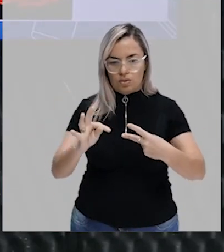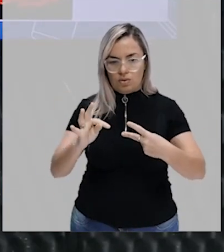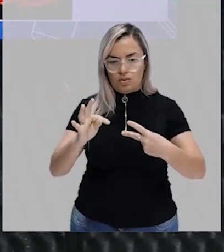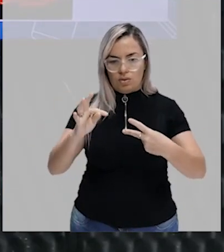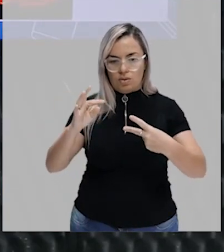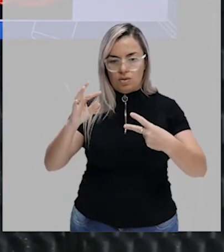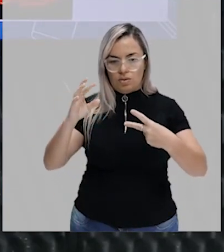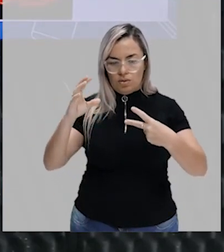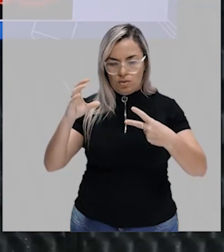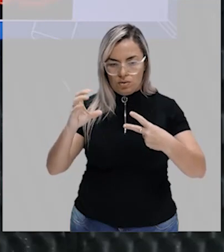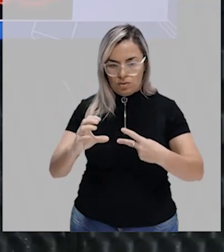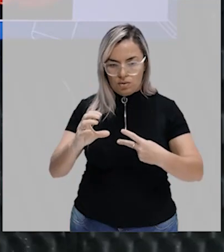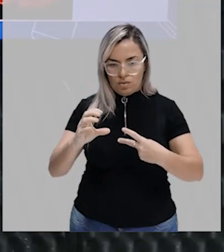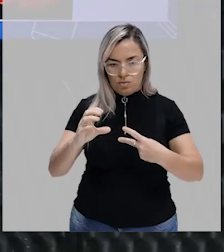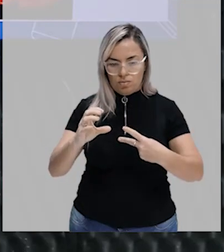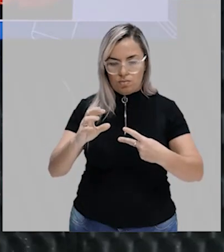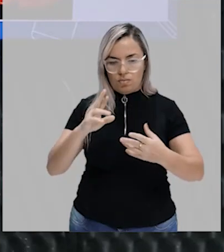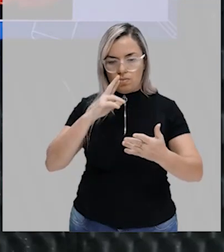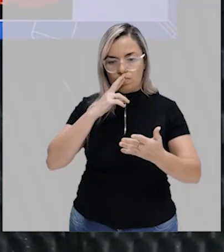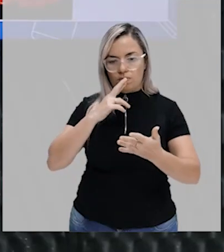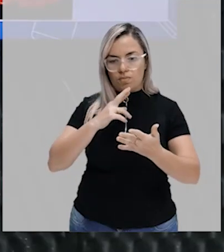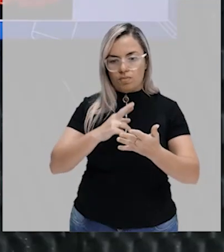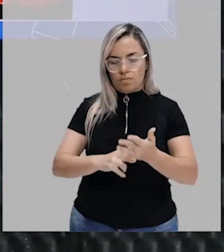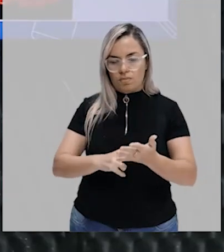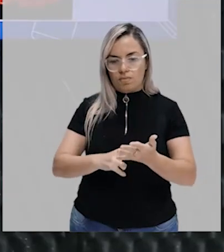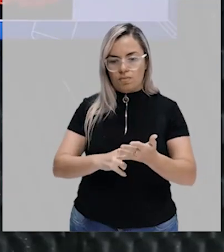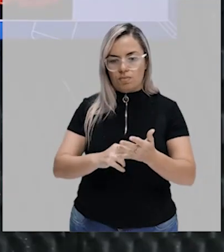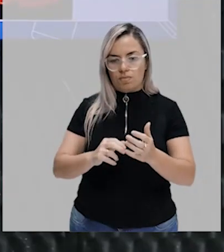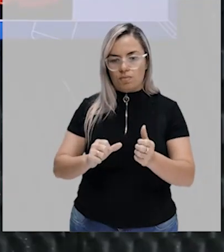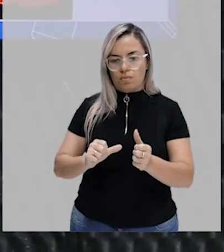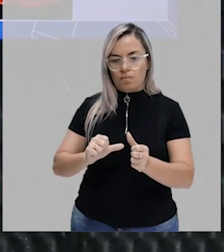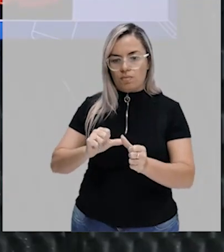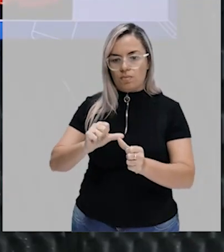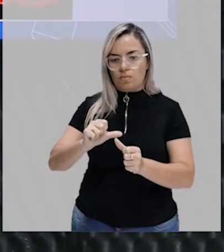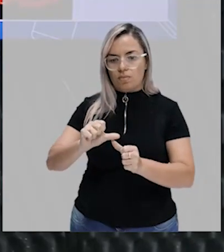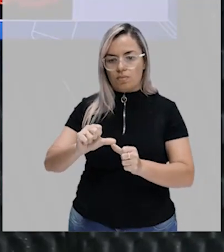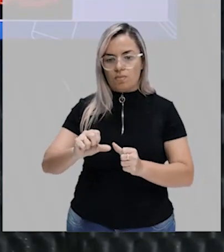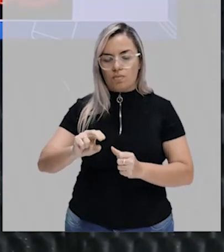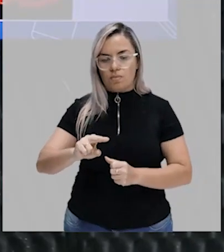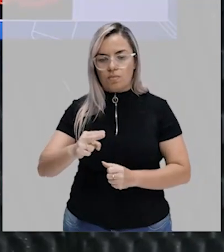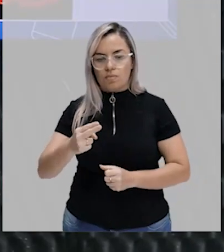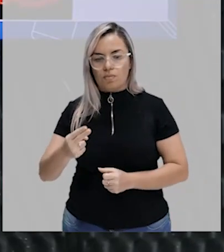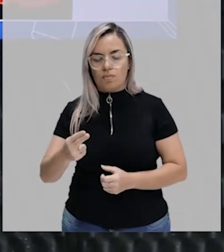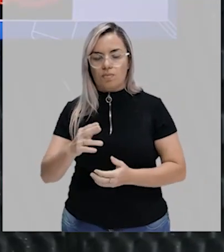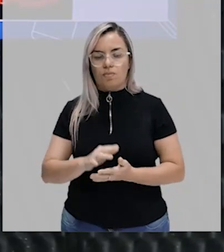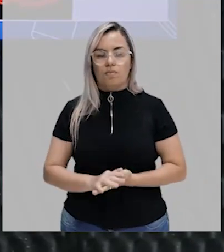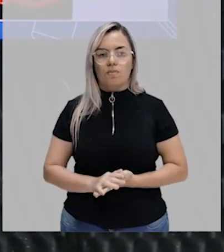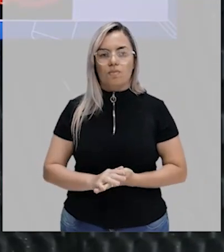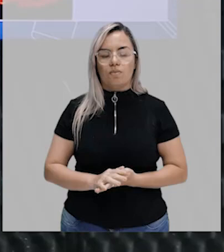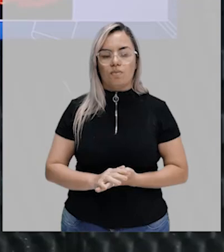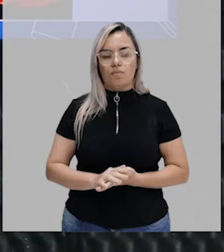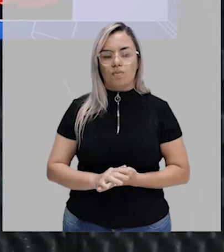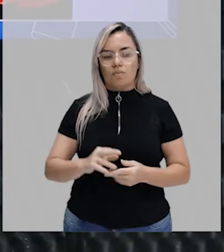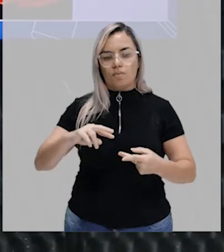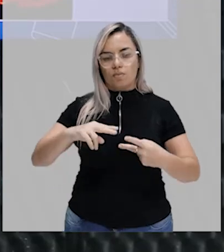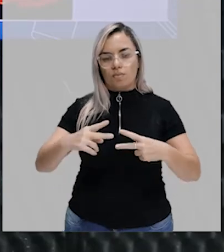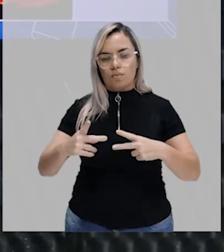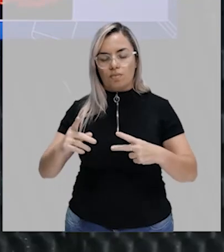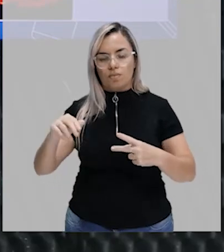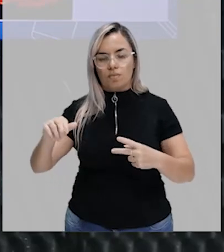citosina. Isso aqui vai resultar numa transcrição de uma molécula de RNA que contém essa sequência,